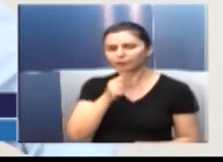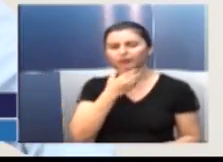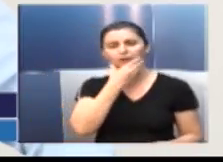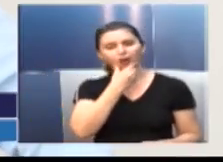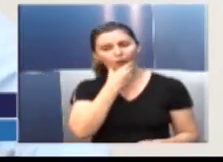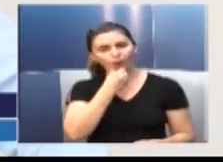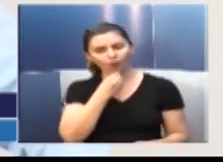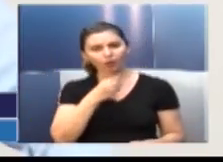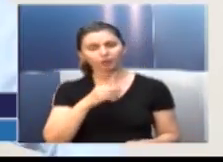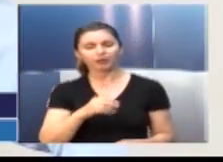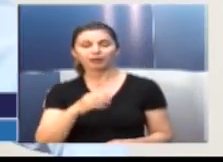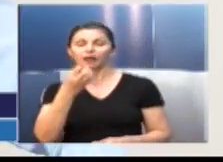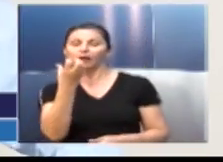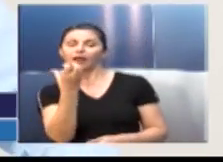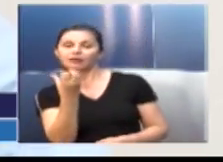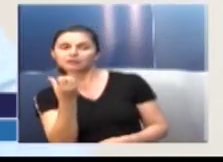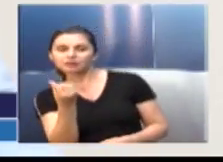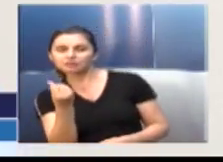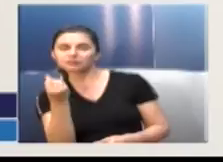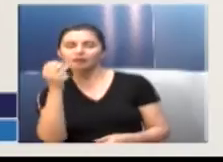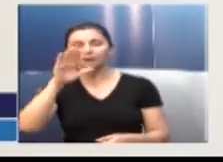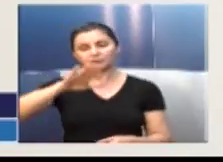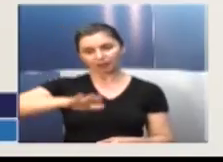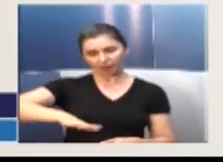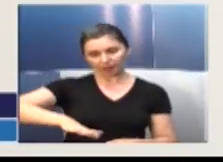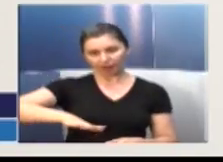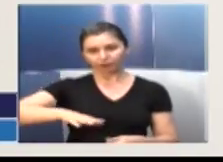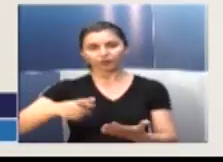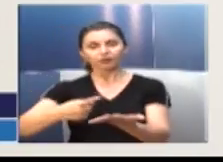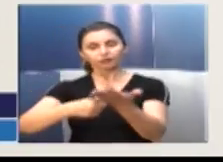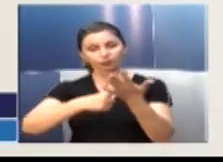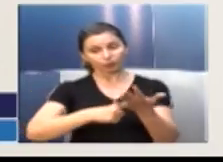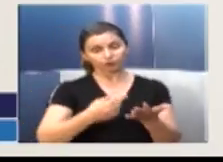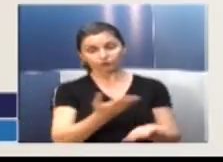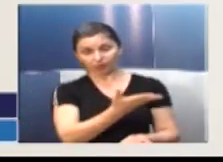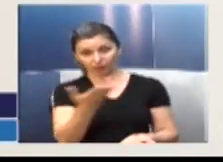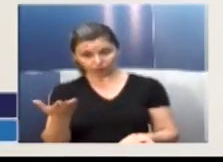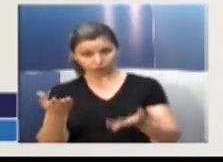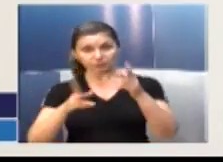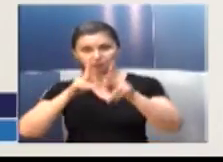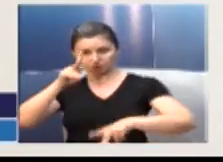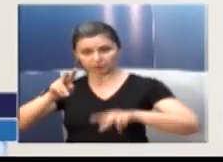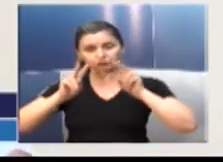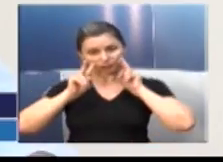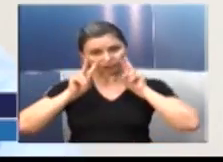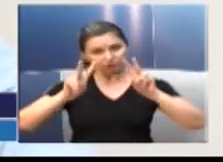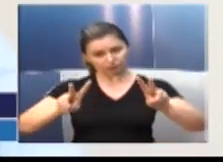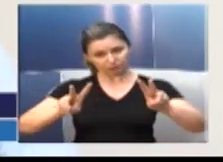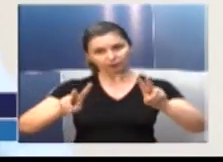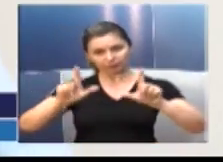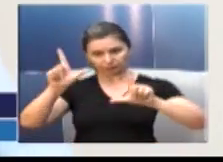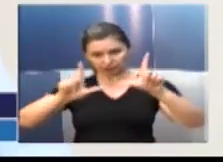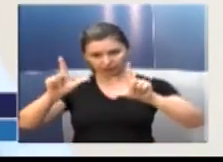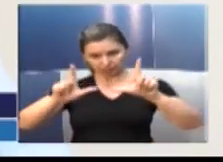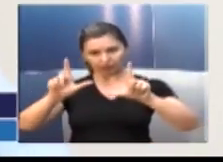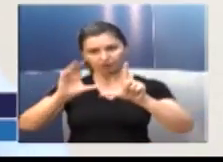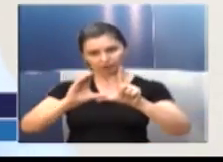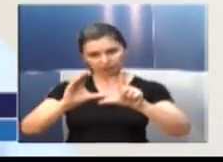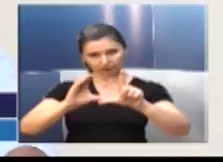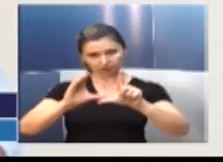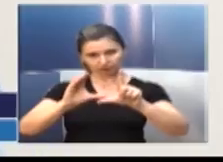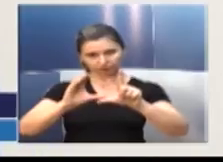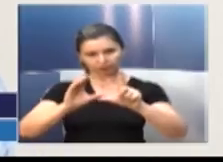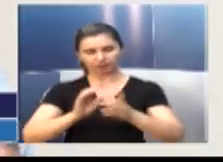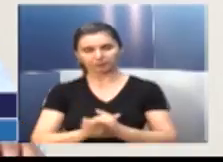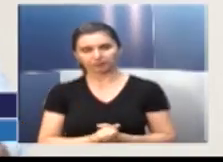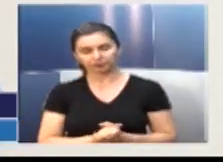às 18 horas. Então, fica aqui o nosso convite, claro que é extensivo a todas as pessoas que estão nos vendo através aqui do